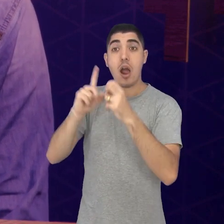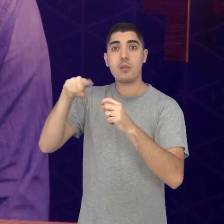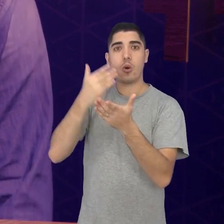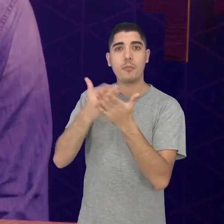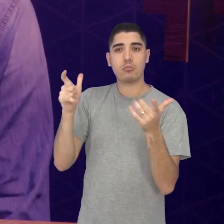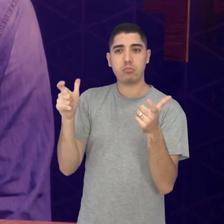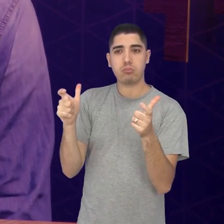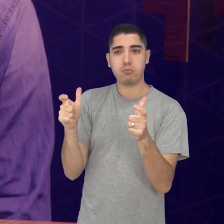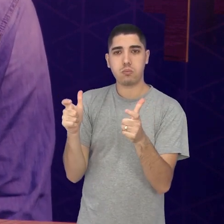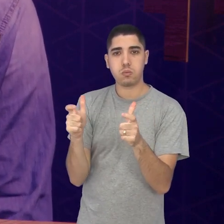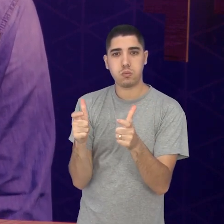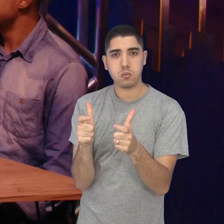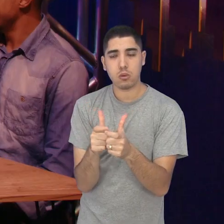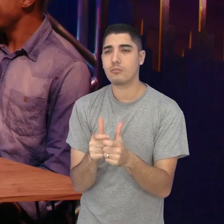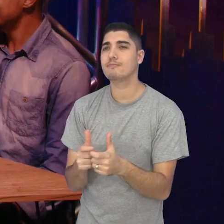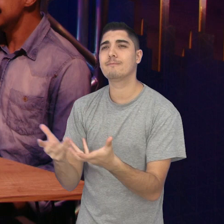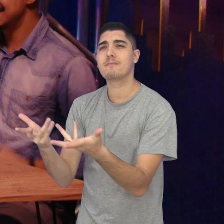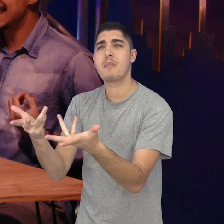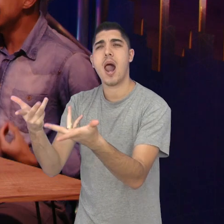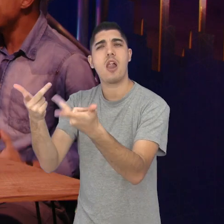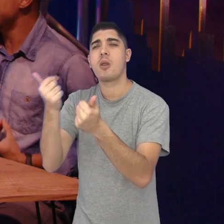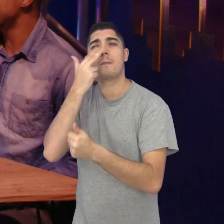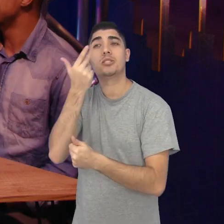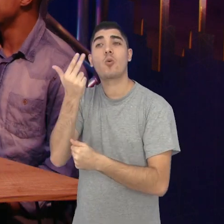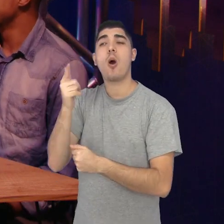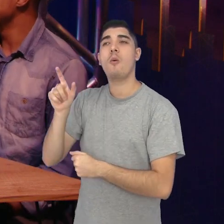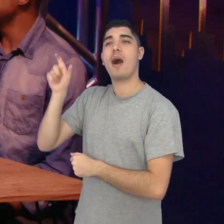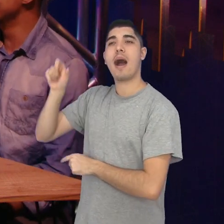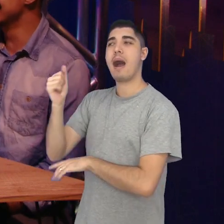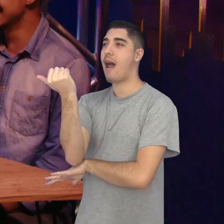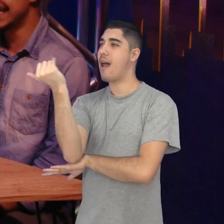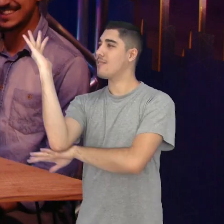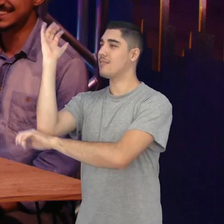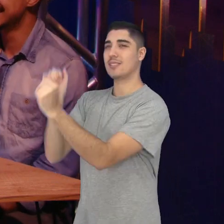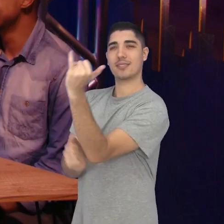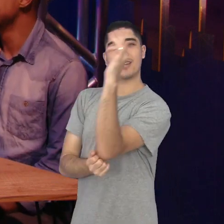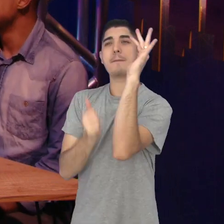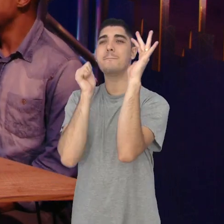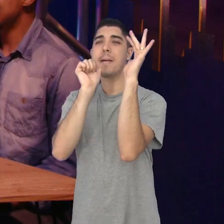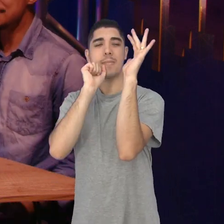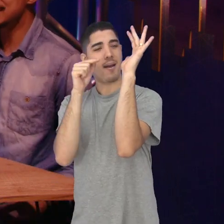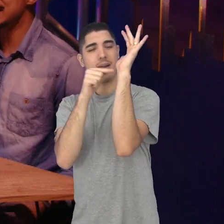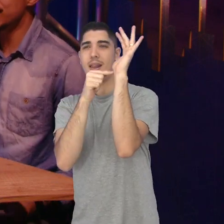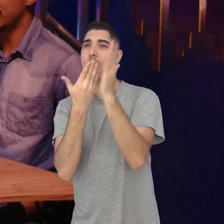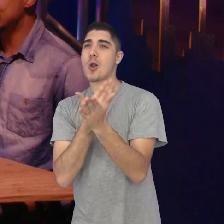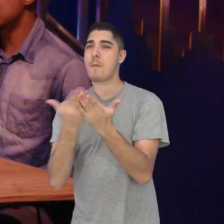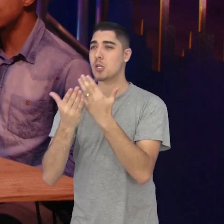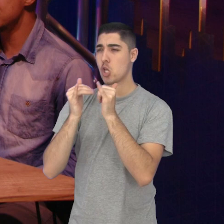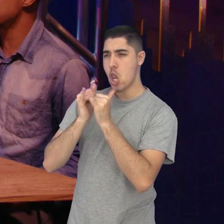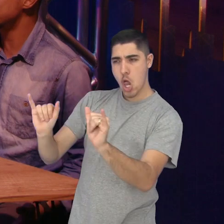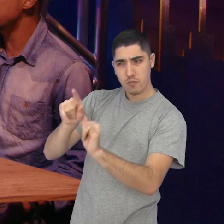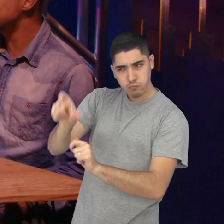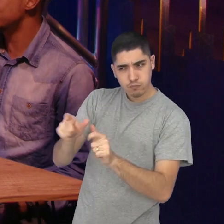a acabar. Nossa, mas é genial. É a própria mãe natureza, a mensagem da mãe natureza. É tipo assim, a gente